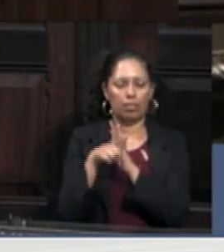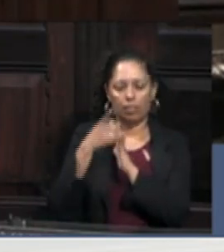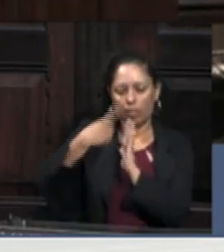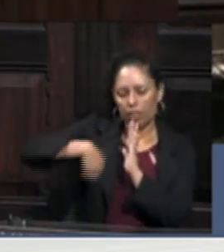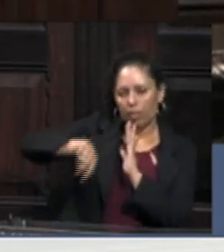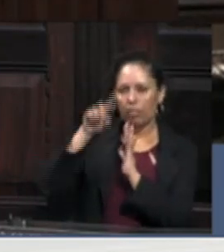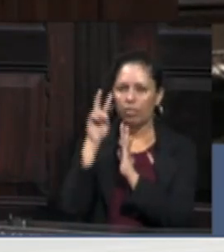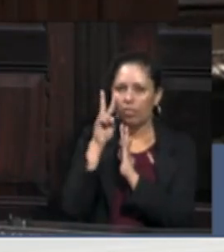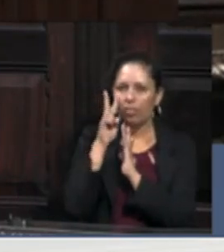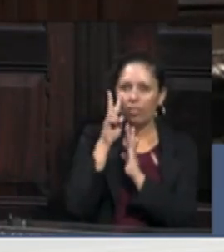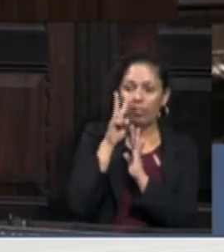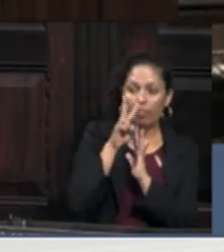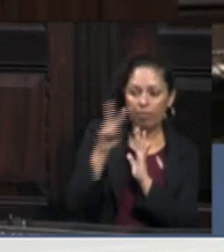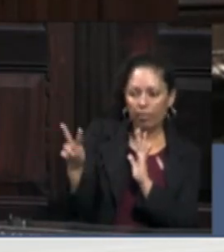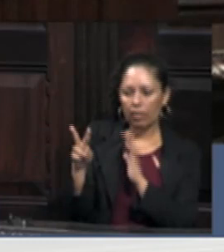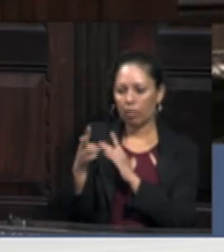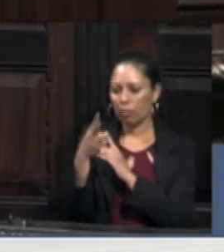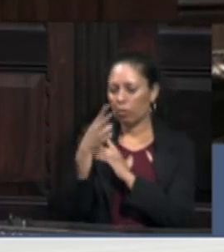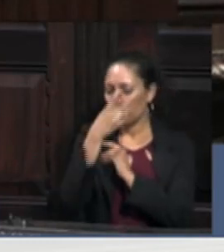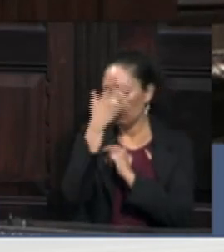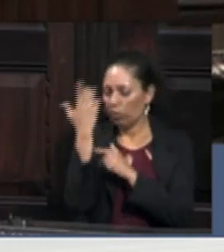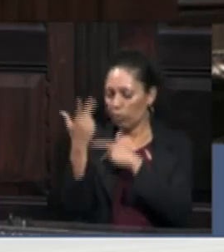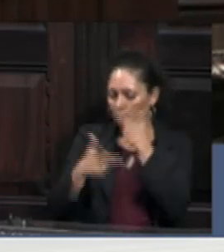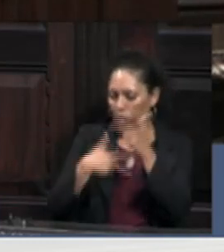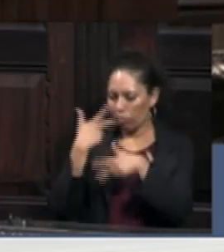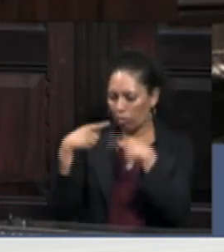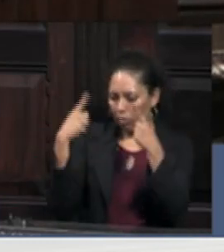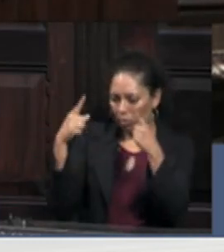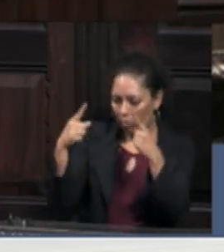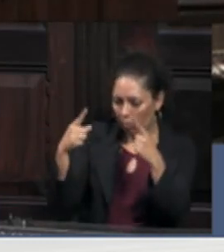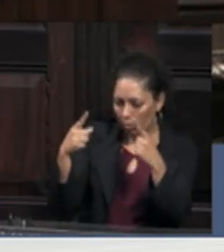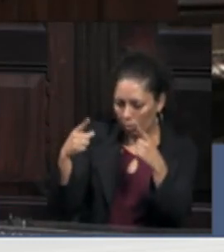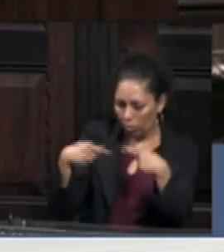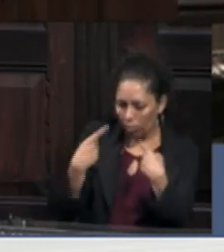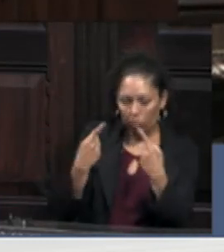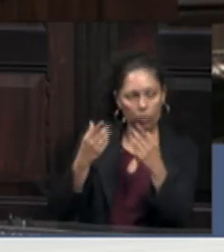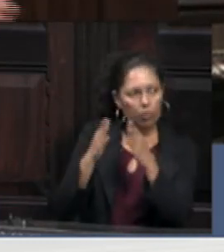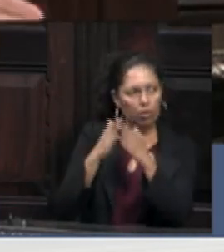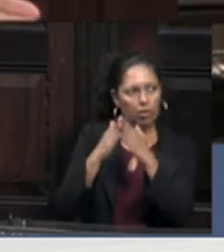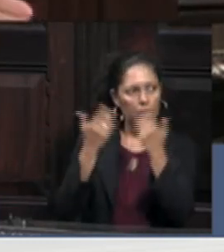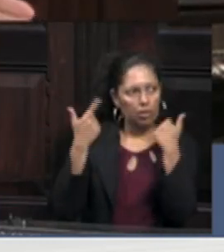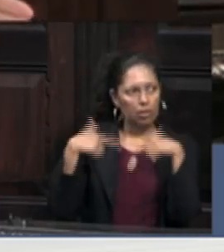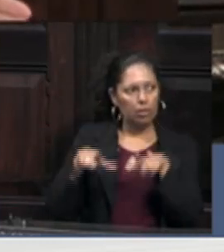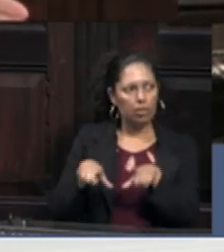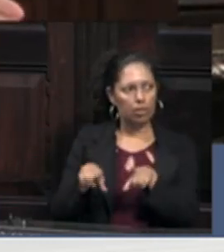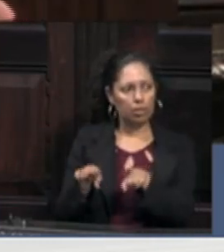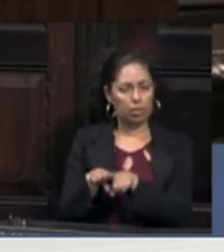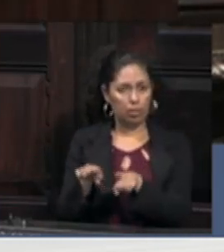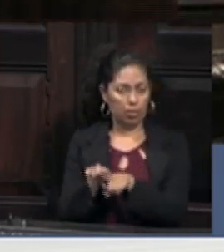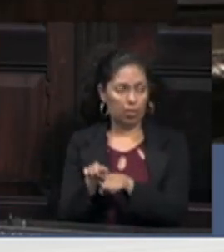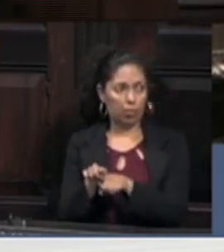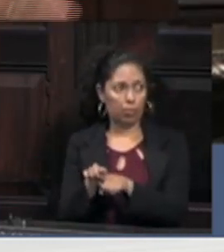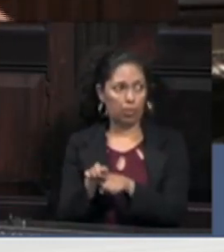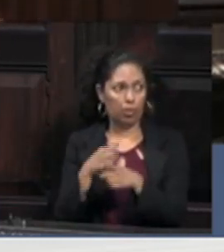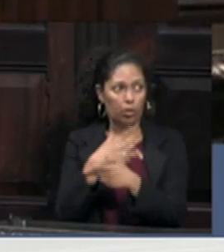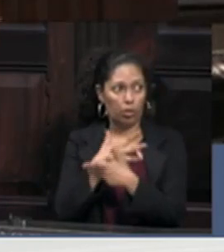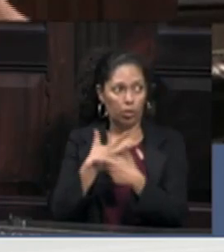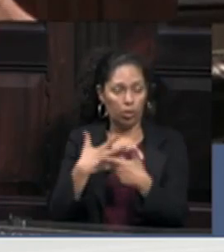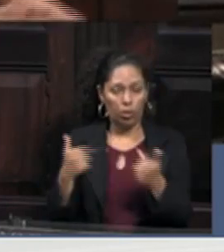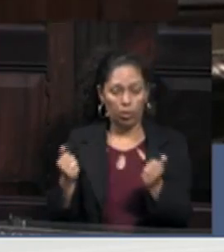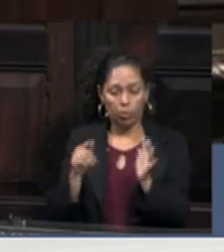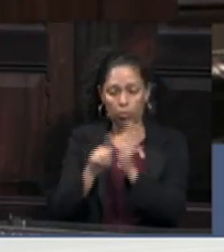identificar cada uma delas, e a apresentação de propostas para aperfeiçoamento poderão